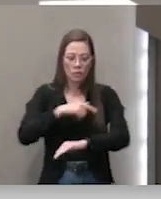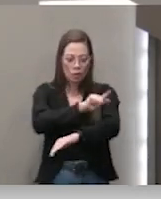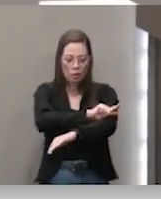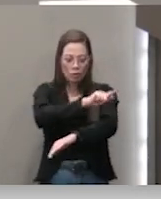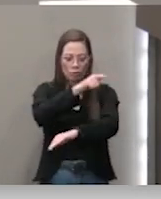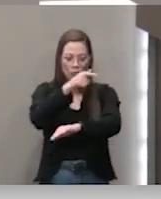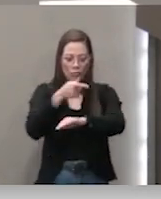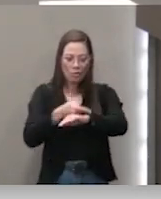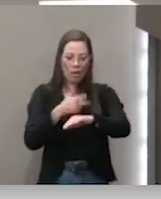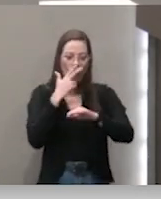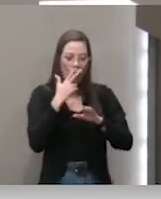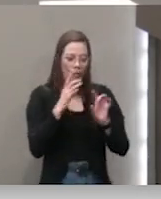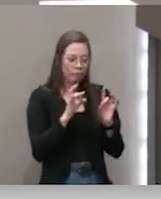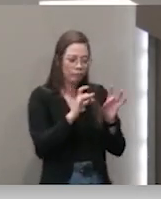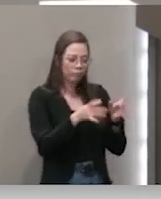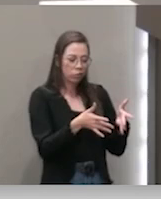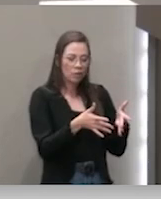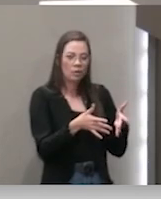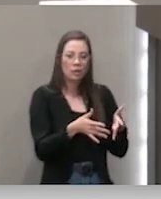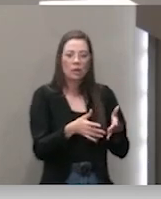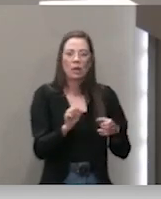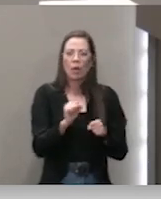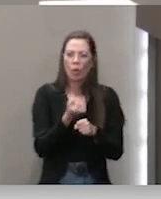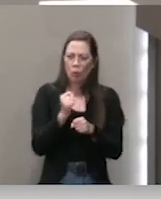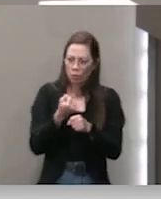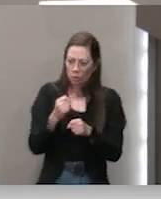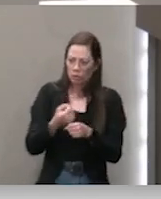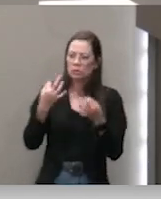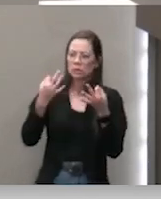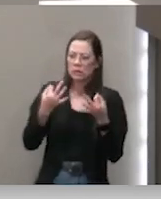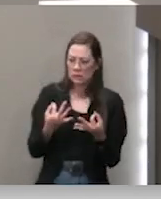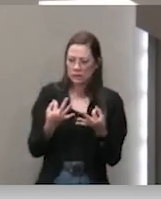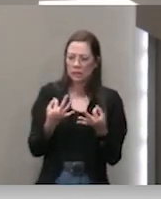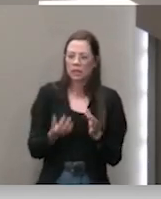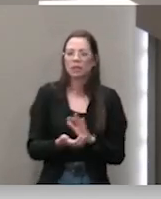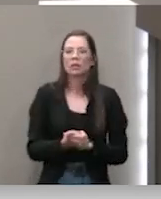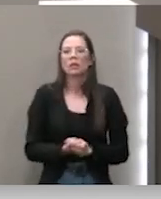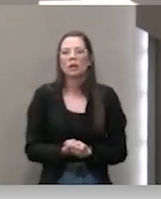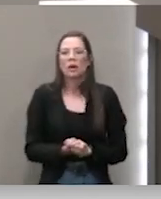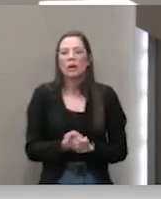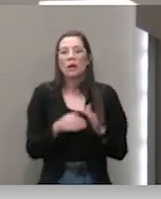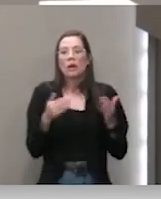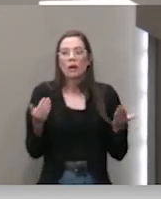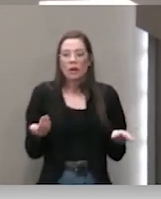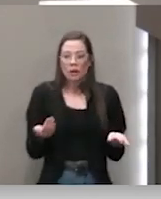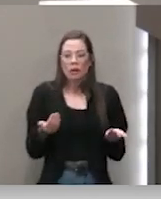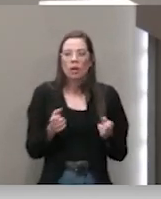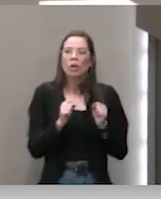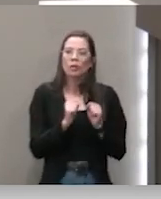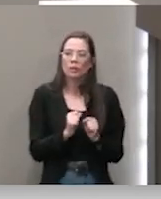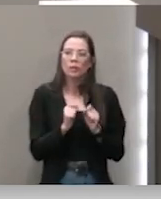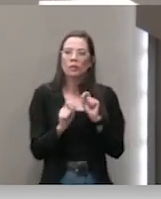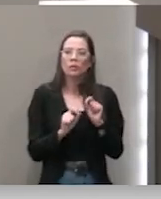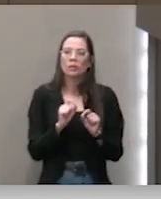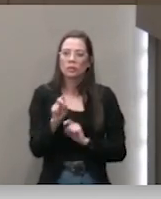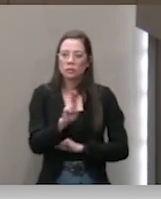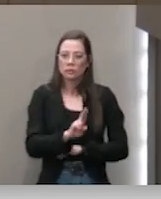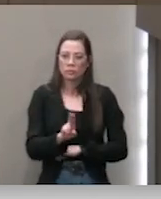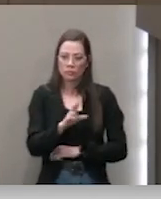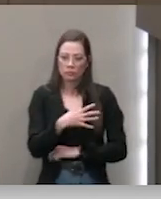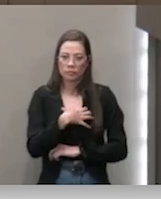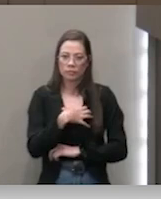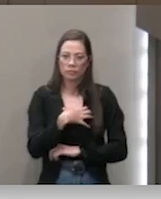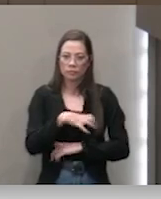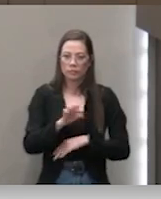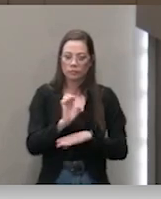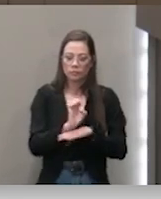não tem utilidade. Um ginásio bonito, bem construído, vereador Pereto, e que pode ser utilizado para isso. O